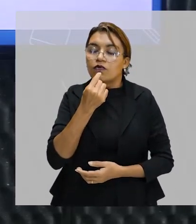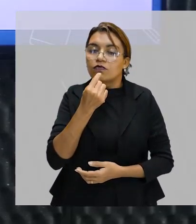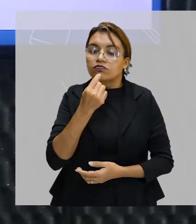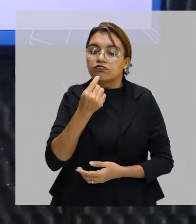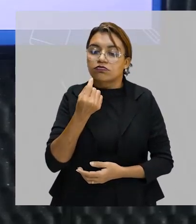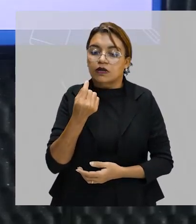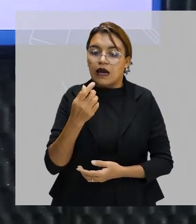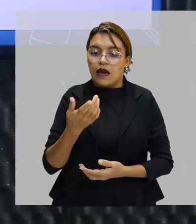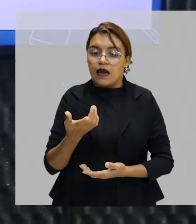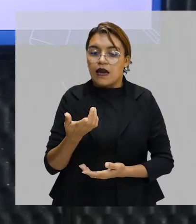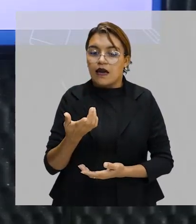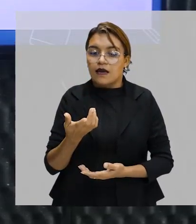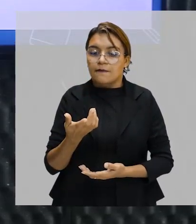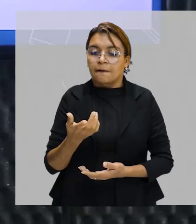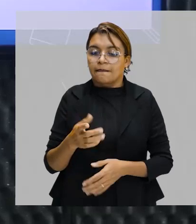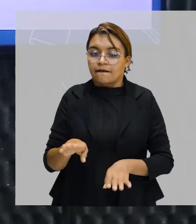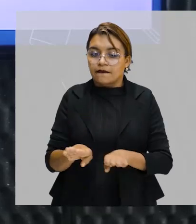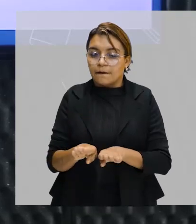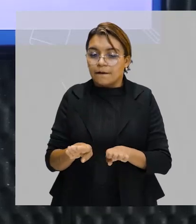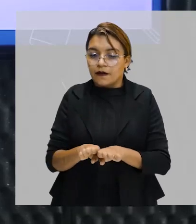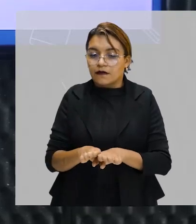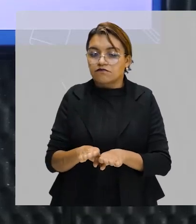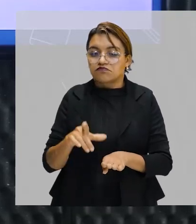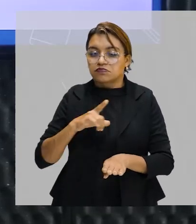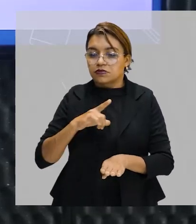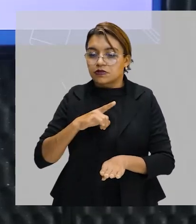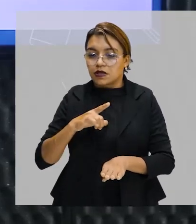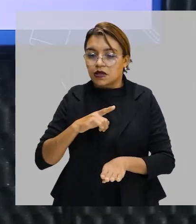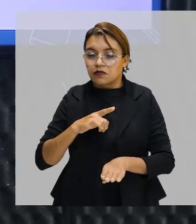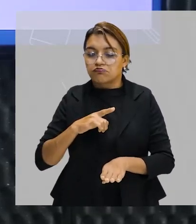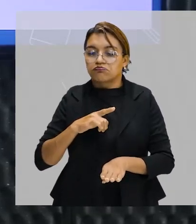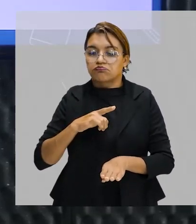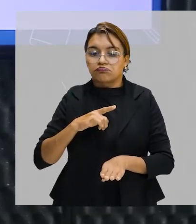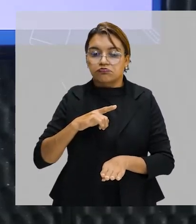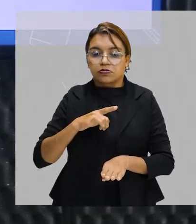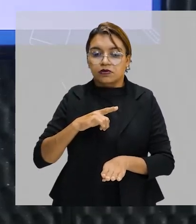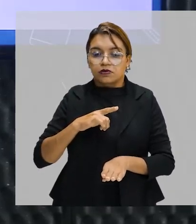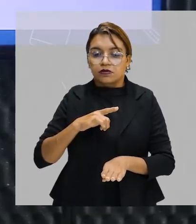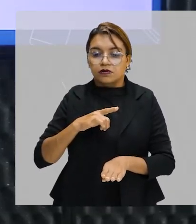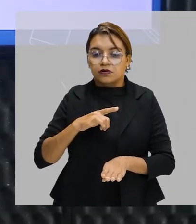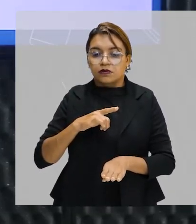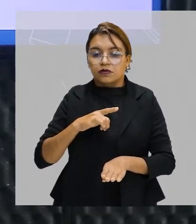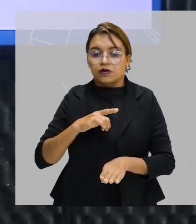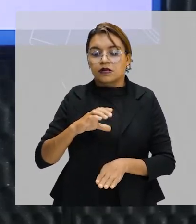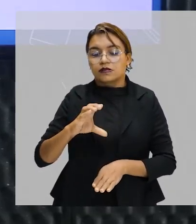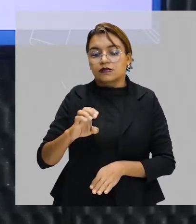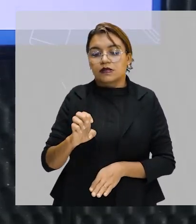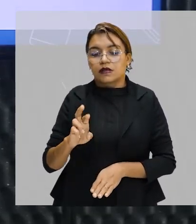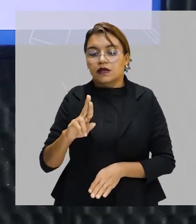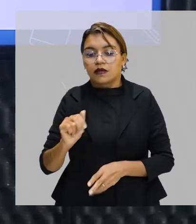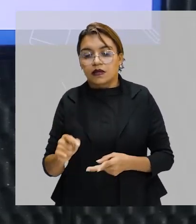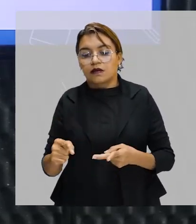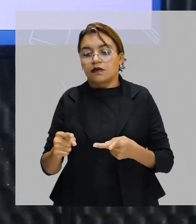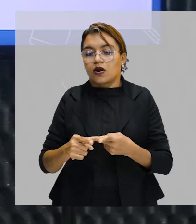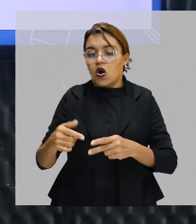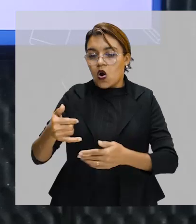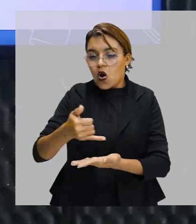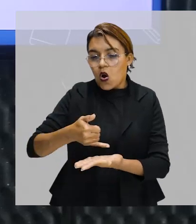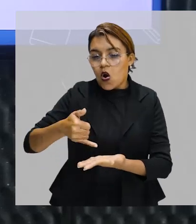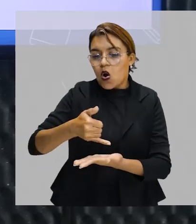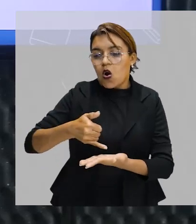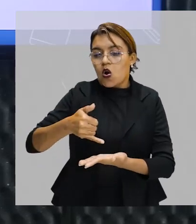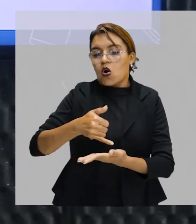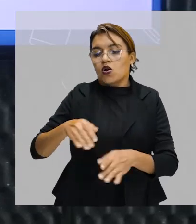por altas concentrações de ceras, baixas de óleo e altas de pigmento. O batom de